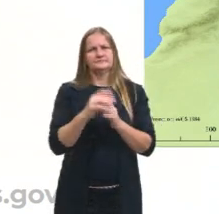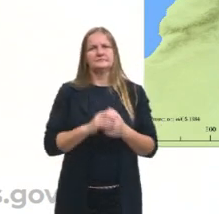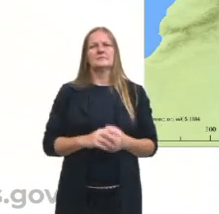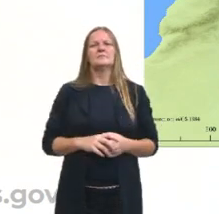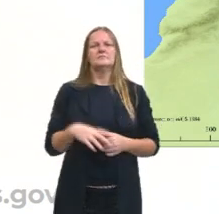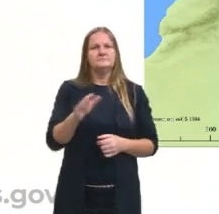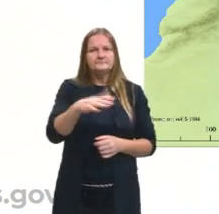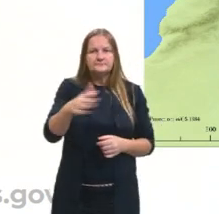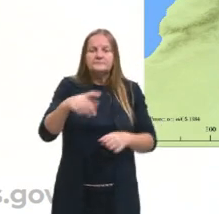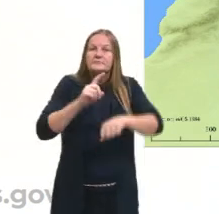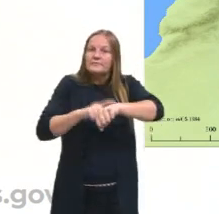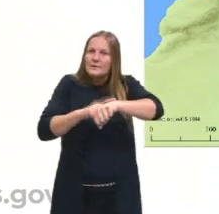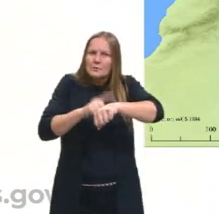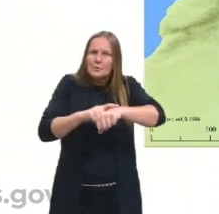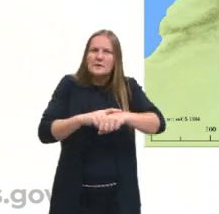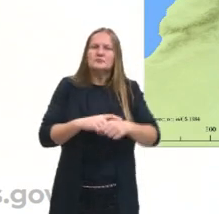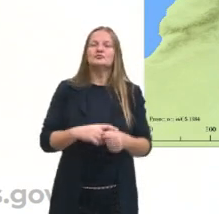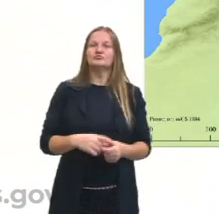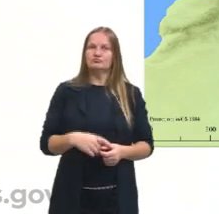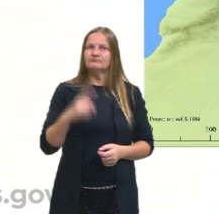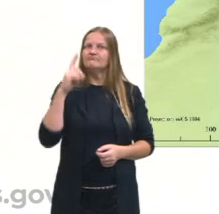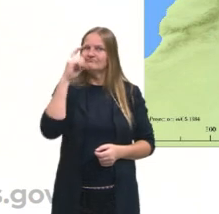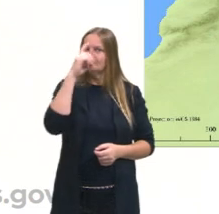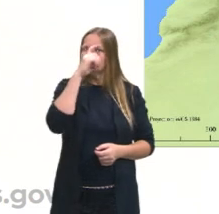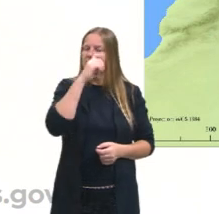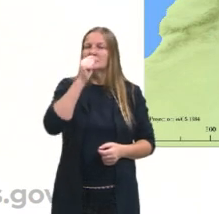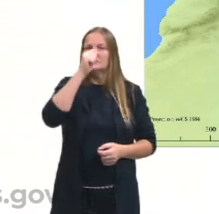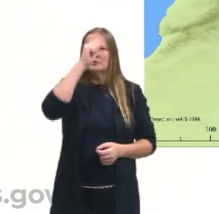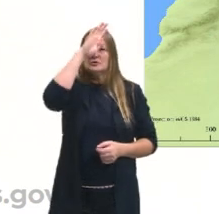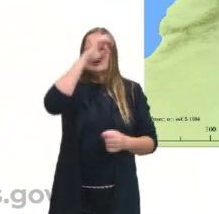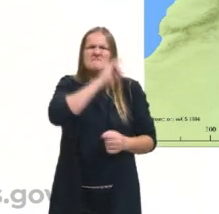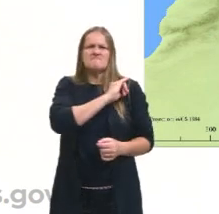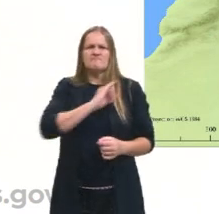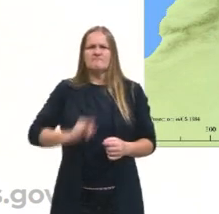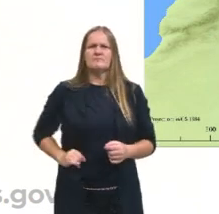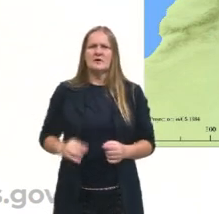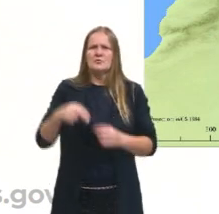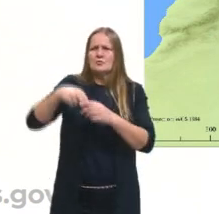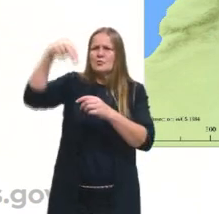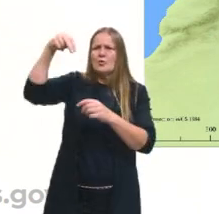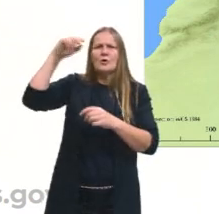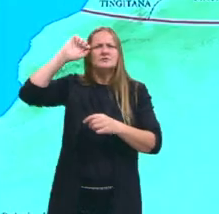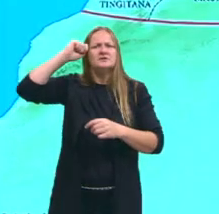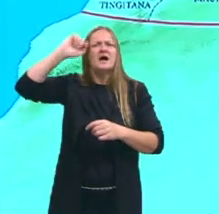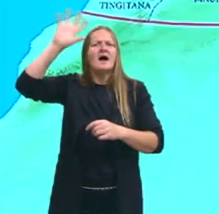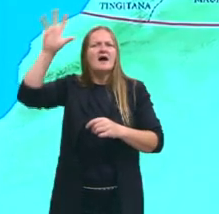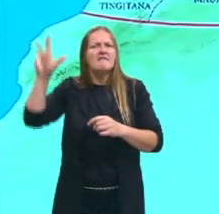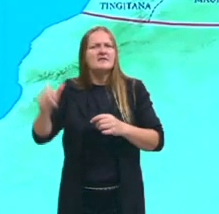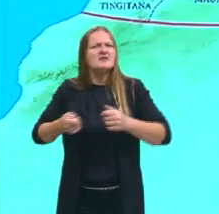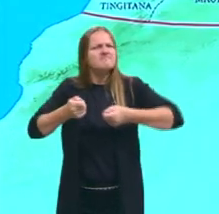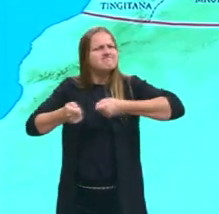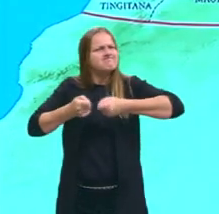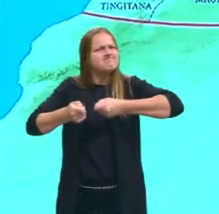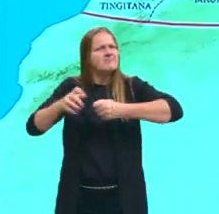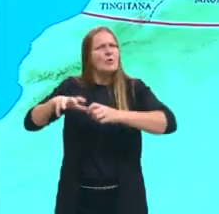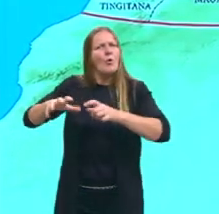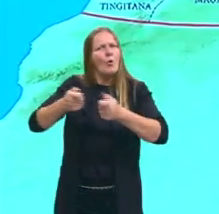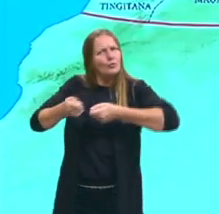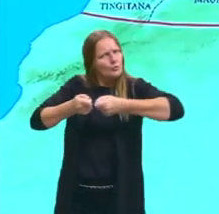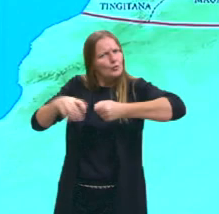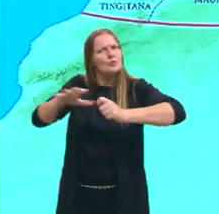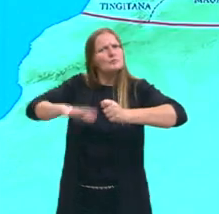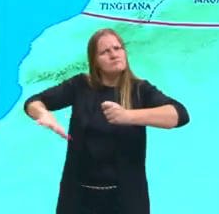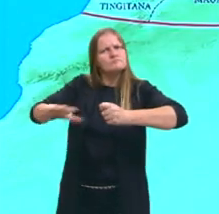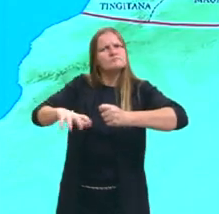Então nesse momento Império Romano ele dominava todo o norte da África ele